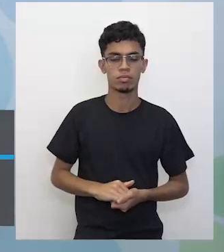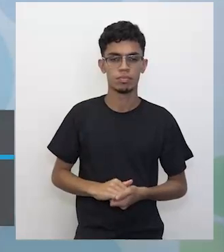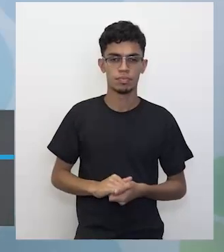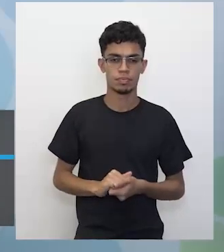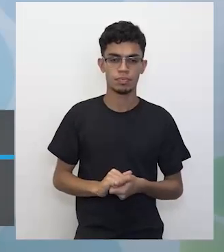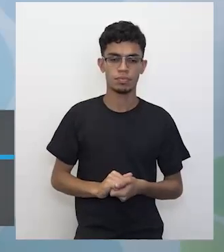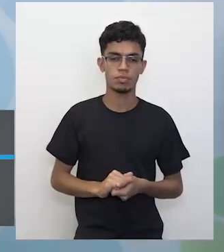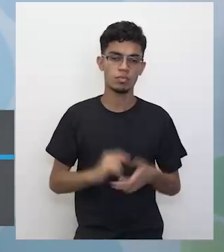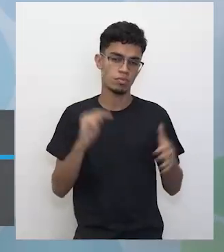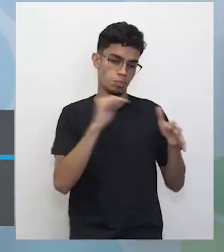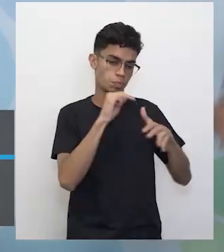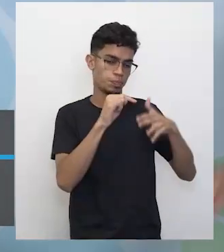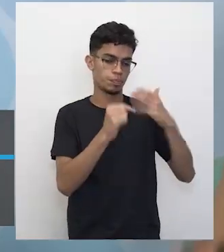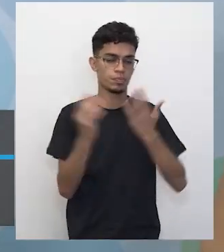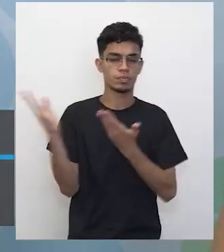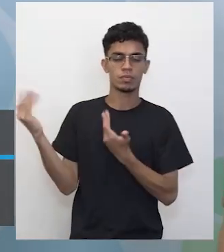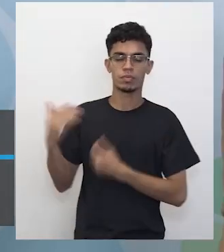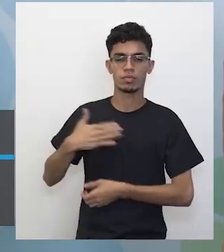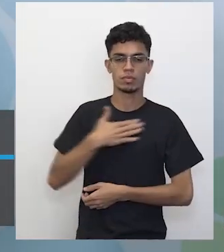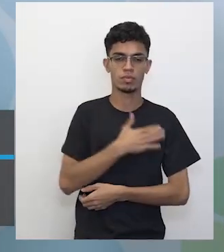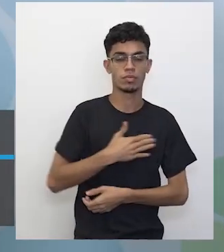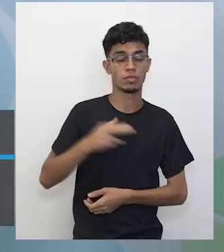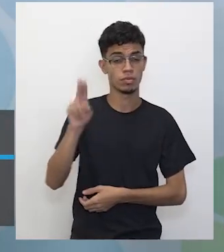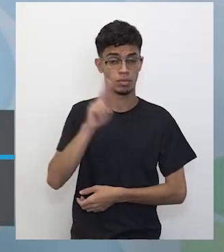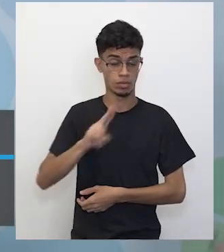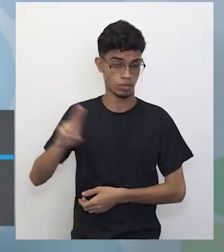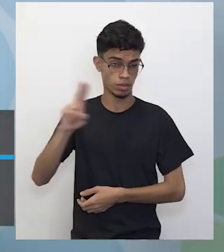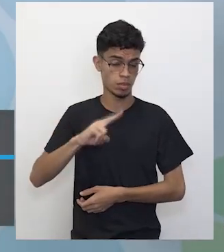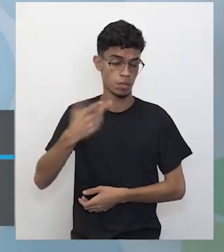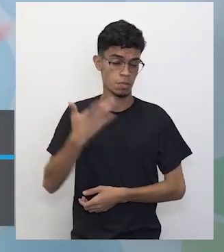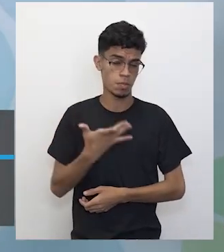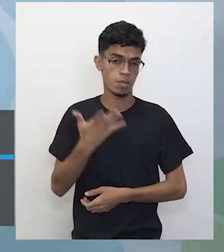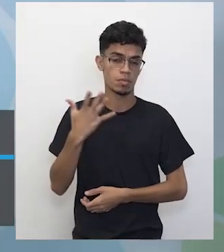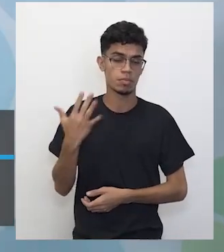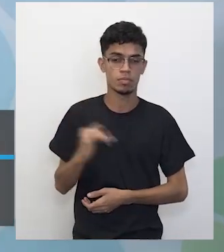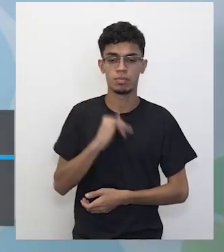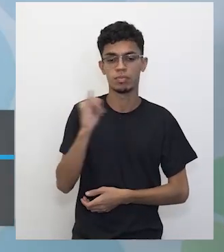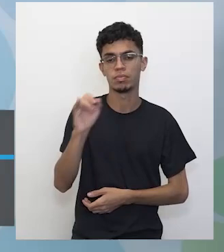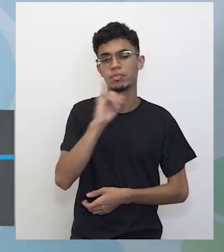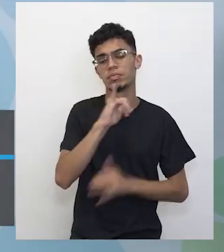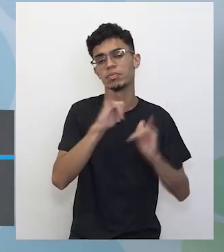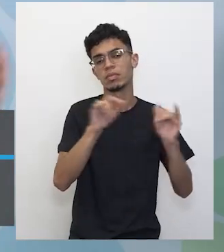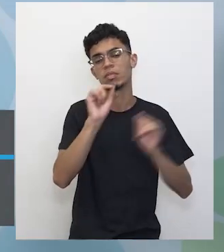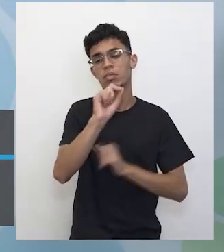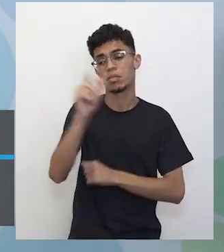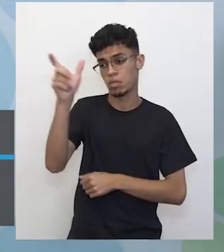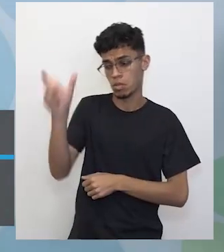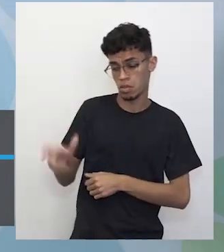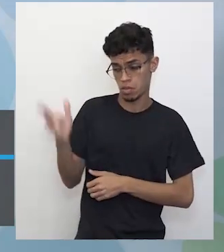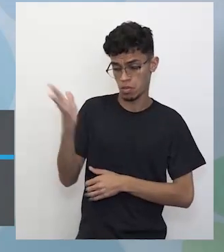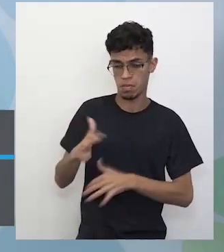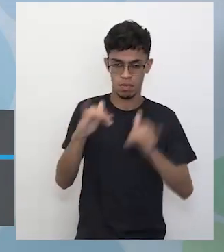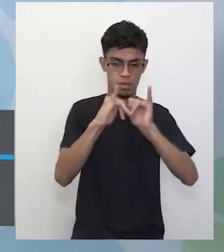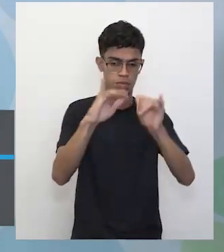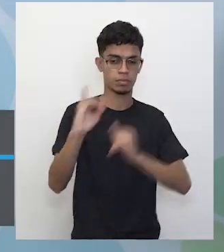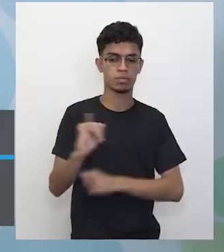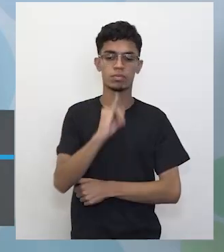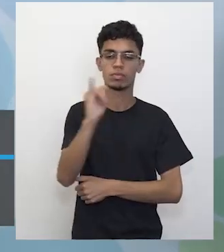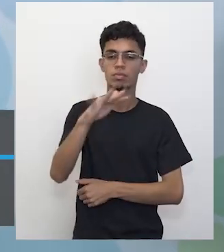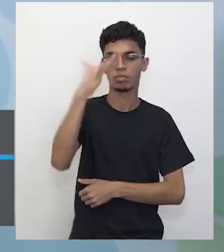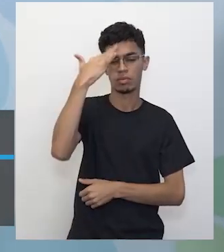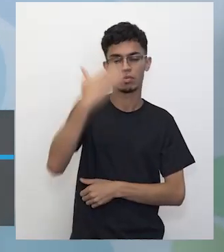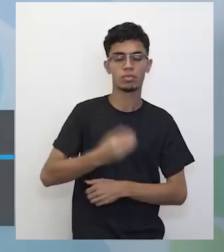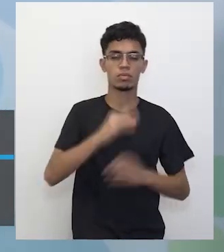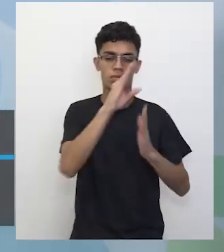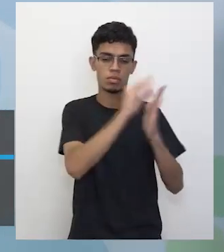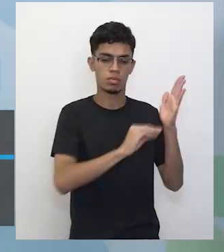né? Uma coisa que eu acho que vale a pena voltar, né, pra gente falar sobre memes, foi exatamente o que você falou. Que é importante a gente entender que os símbolos, eles